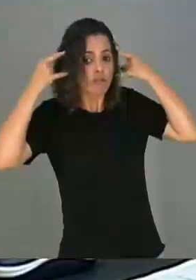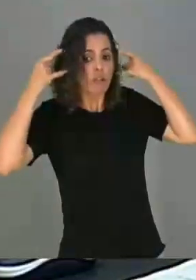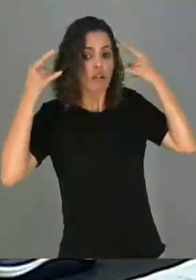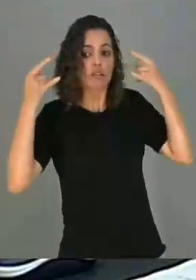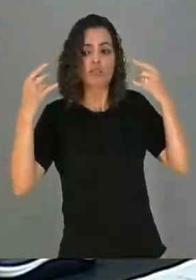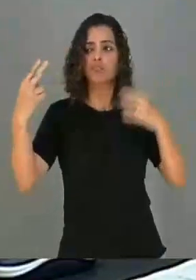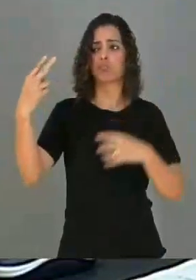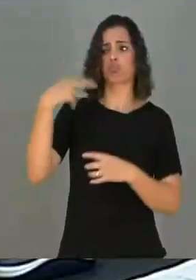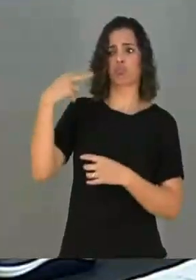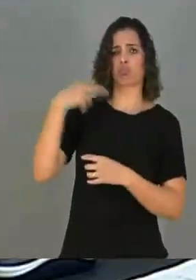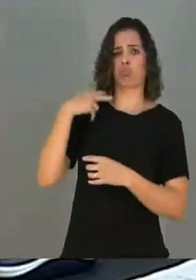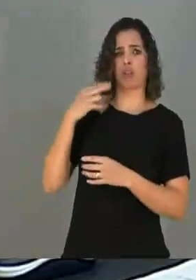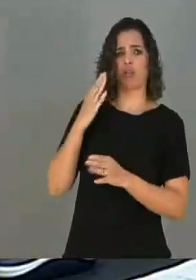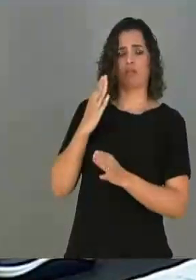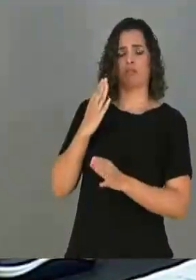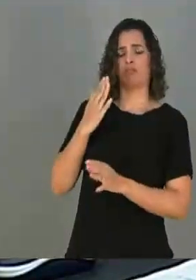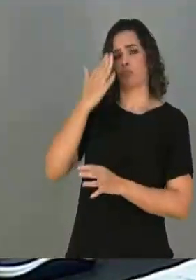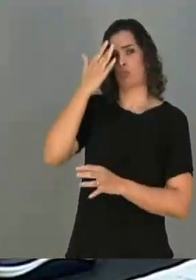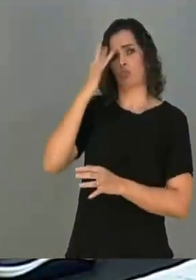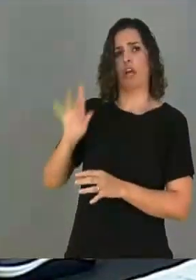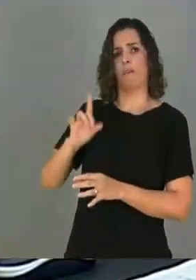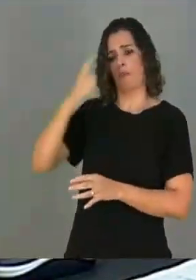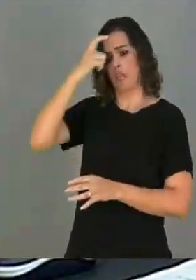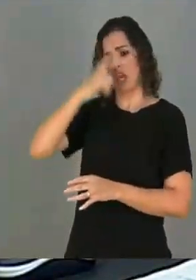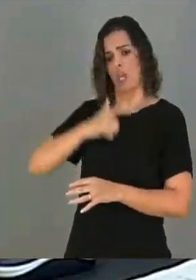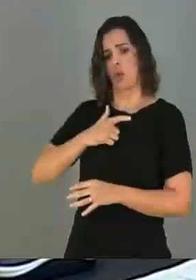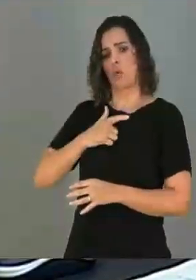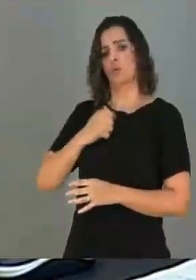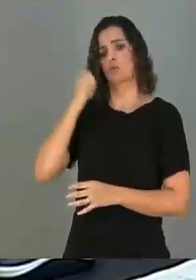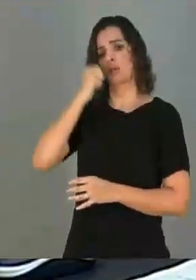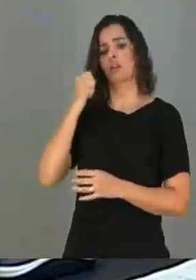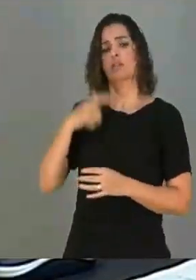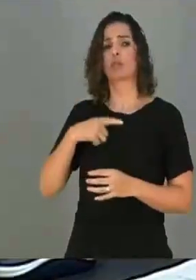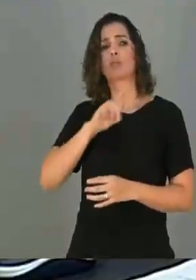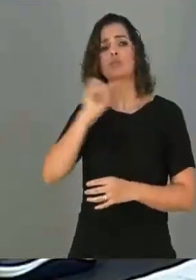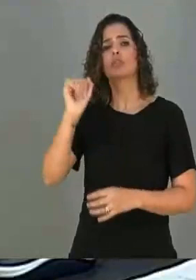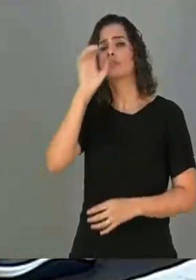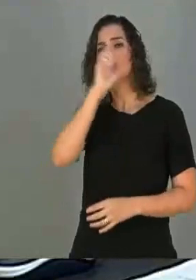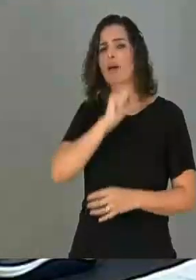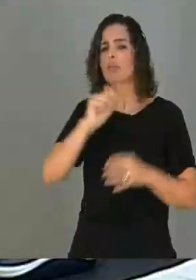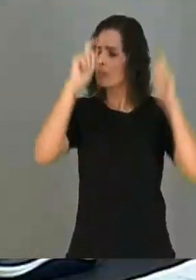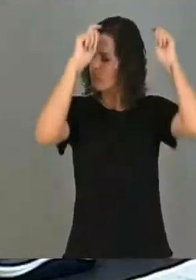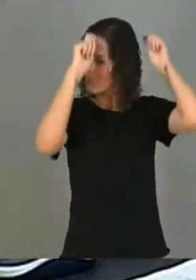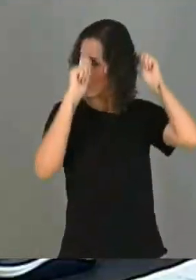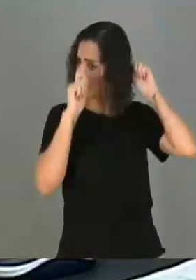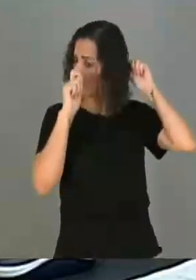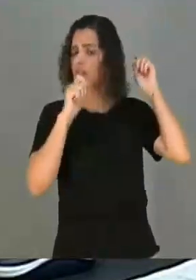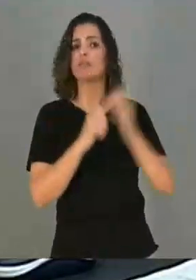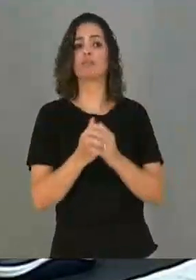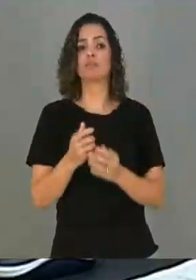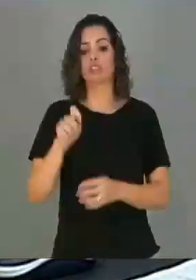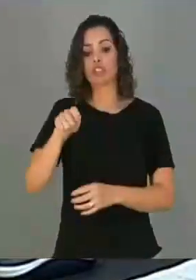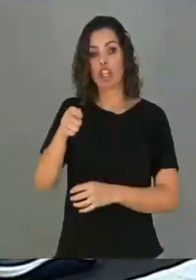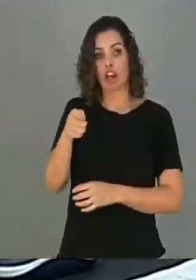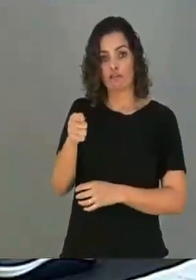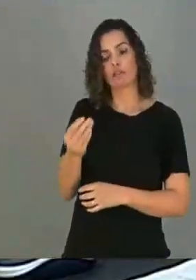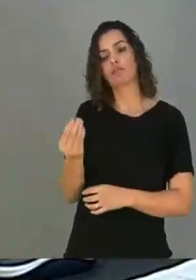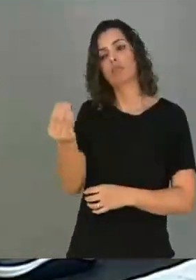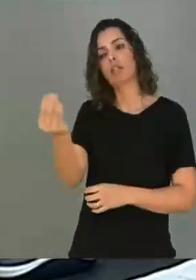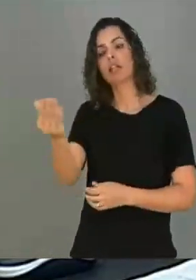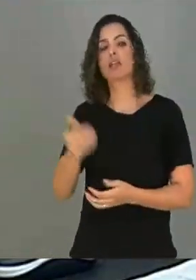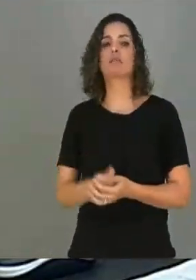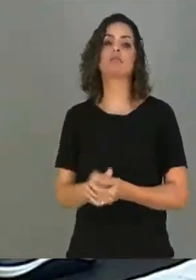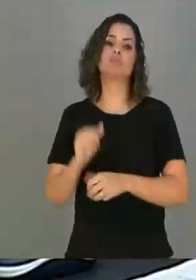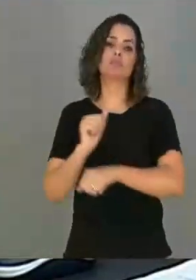me reconheceram. Foi um dia de final de semana, de boné. E eu entreguei o carro, entreguei a chave do carro e fiquei